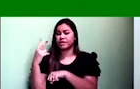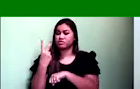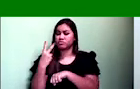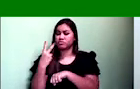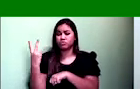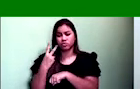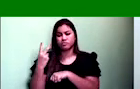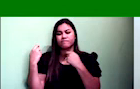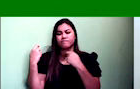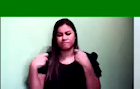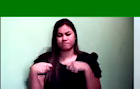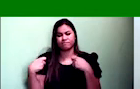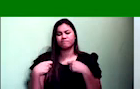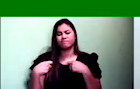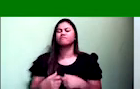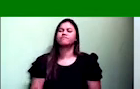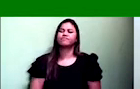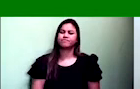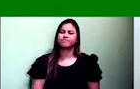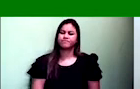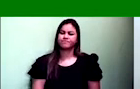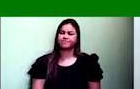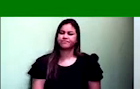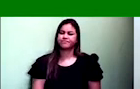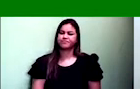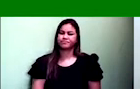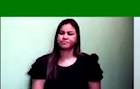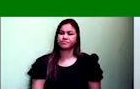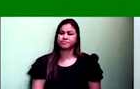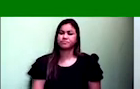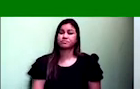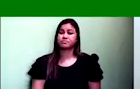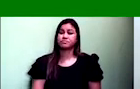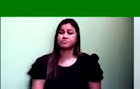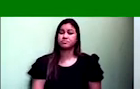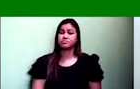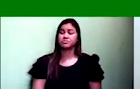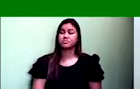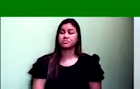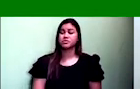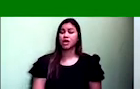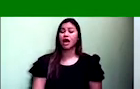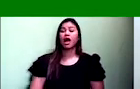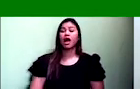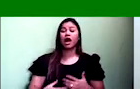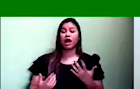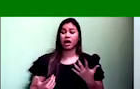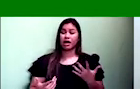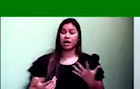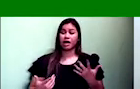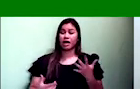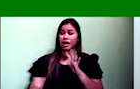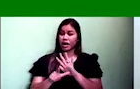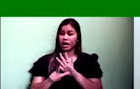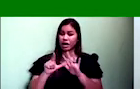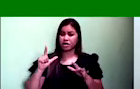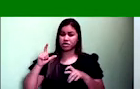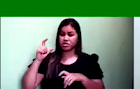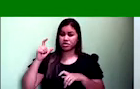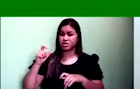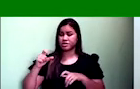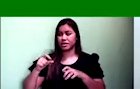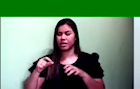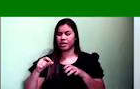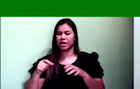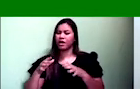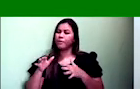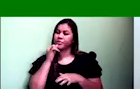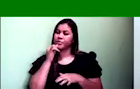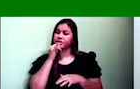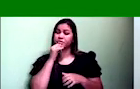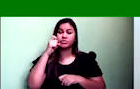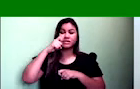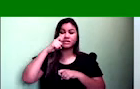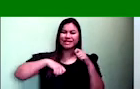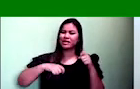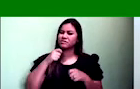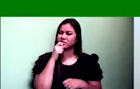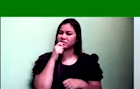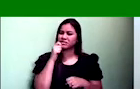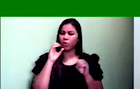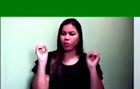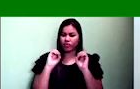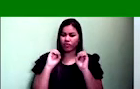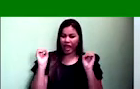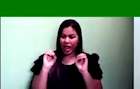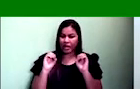parceiros. Antes da primeira relação, procurar fazer um check-up, uns exames de sangue do